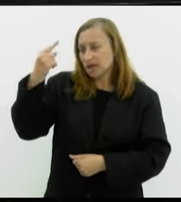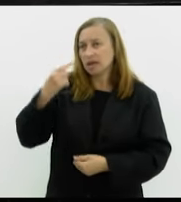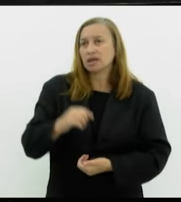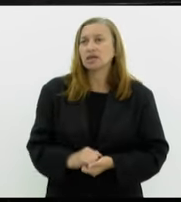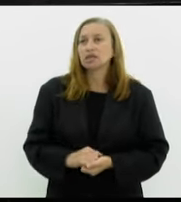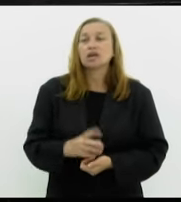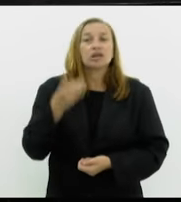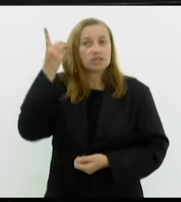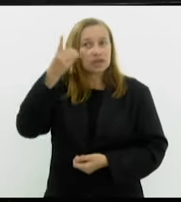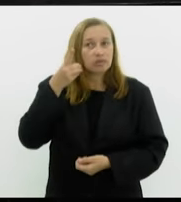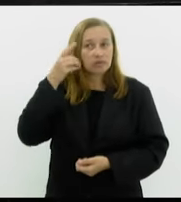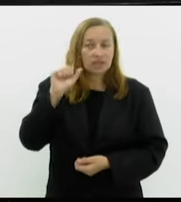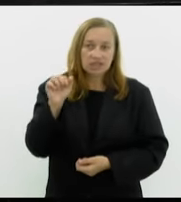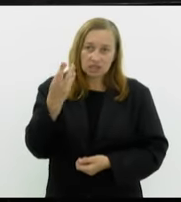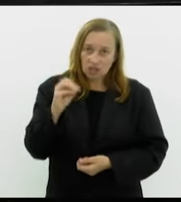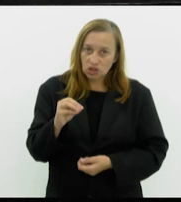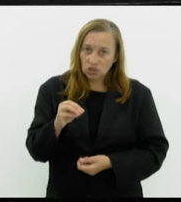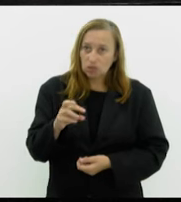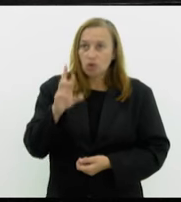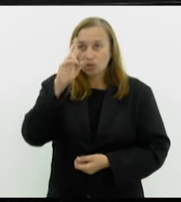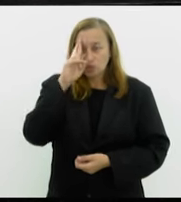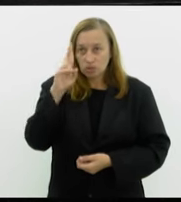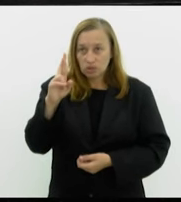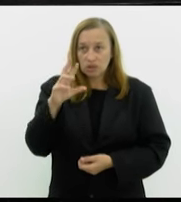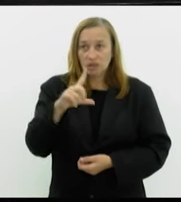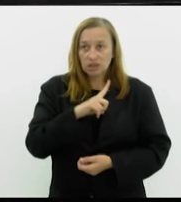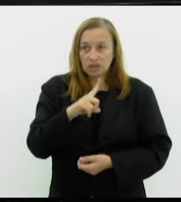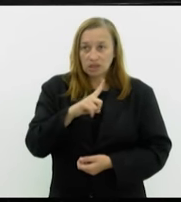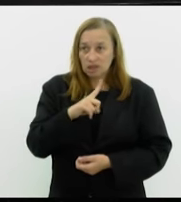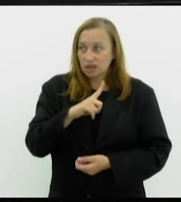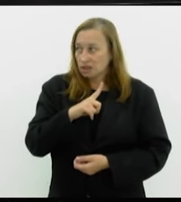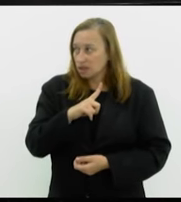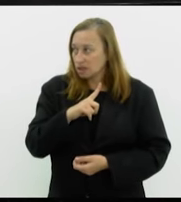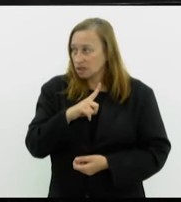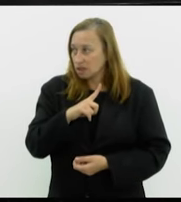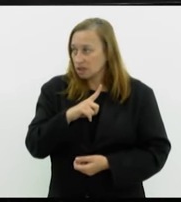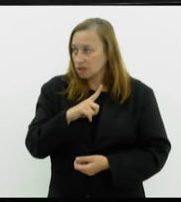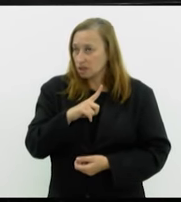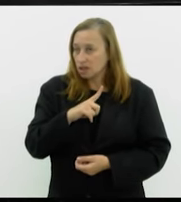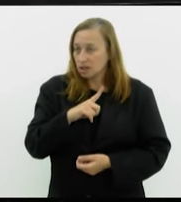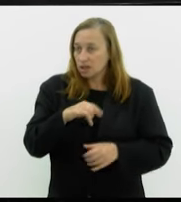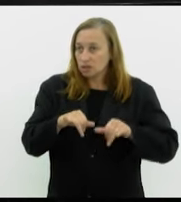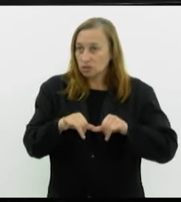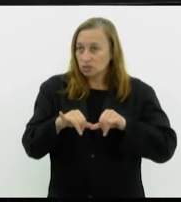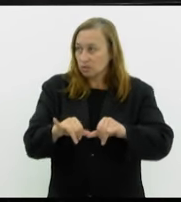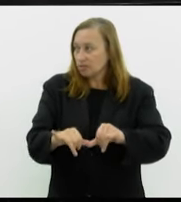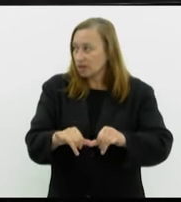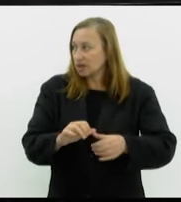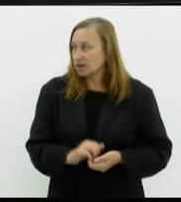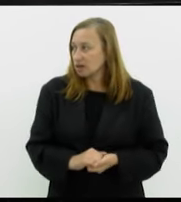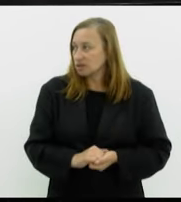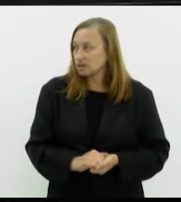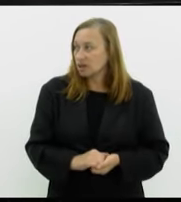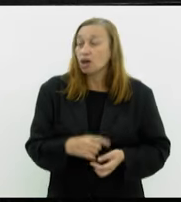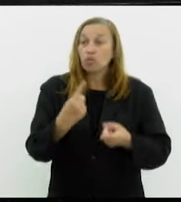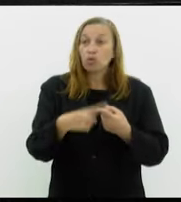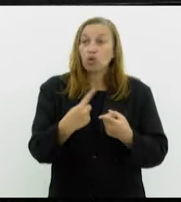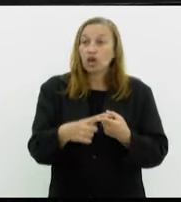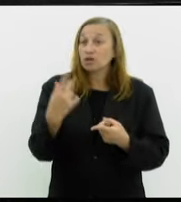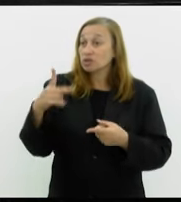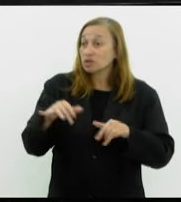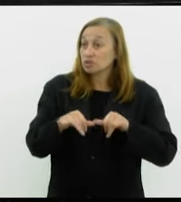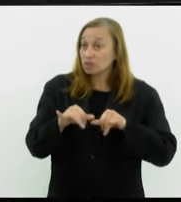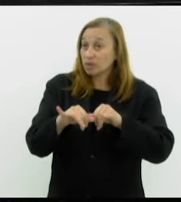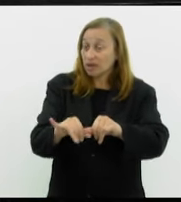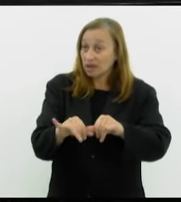deputado Sérgio Fernandes, Vossa Excelência que tem uma cadeia de supermercados, por que no seu supermercado